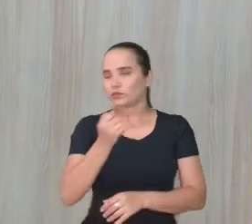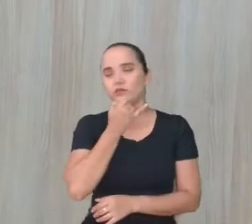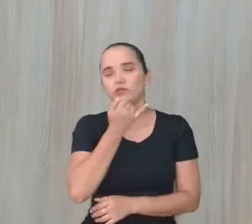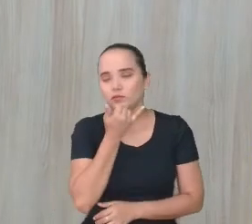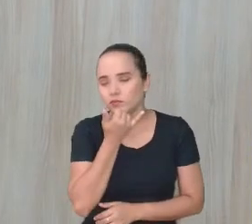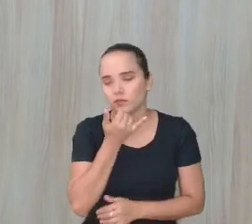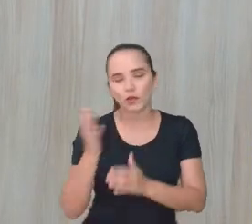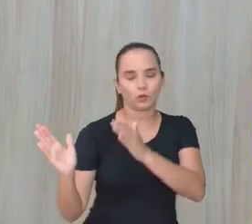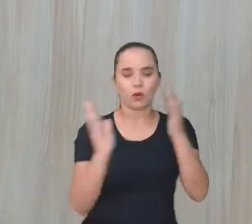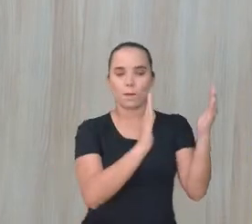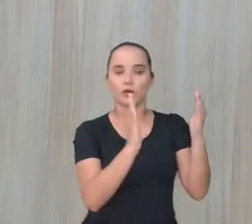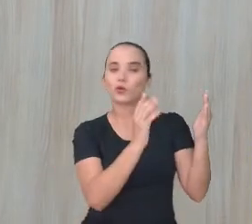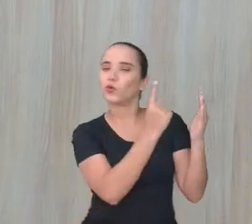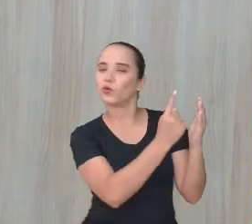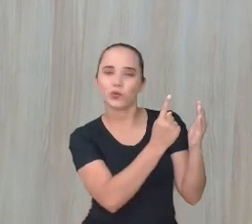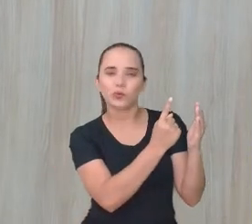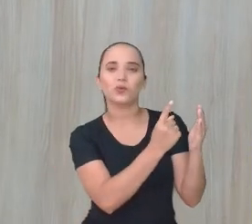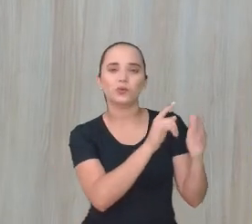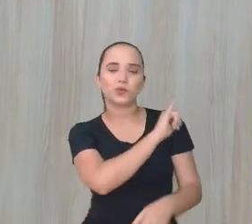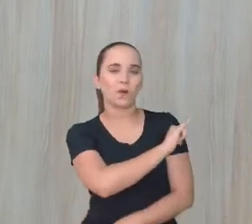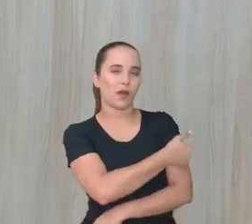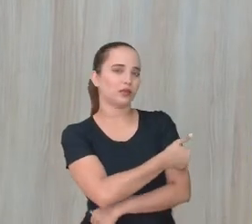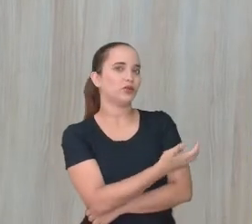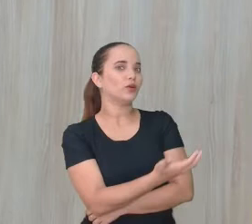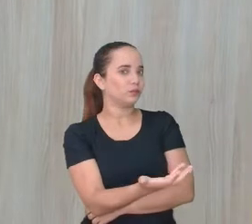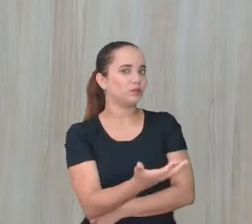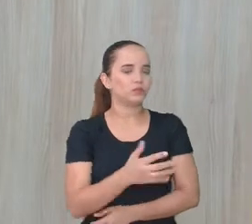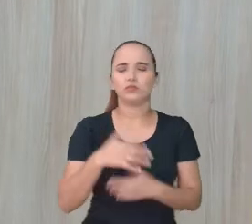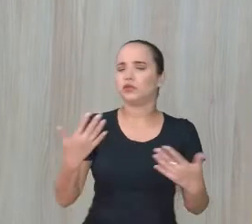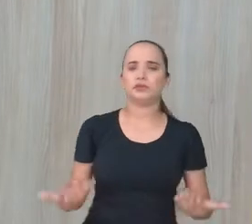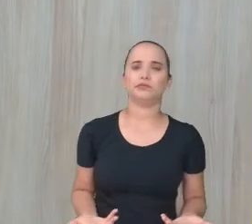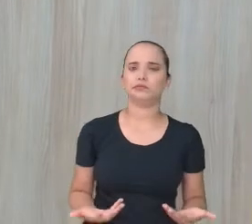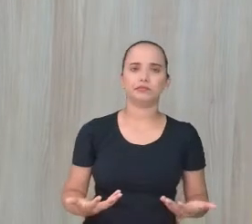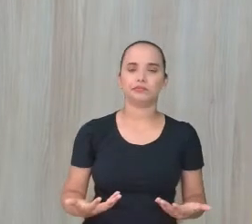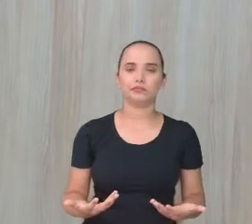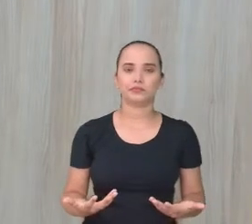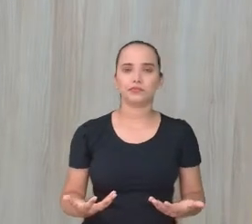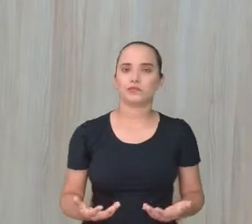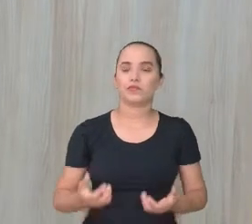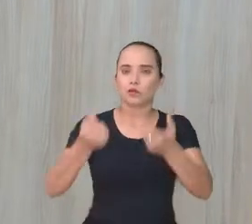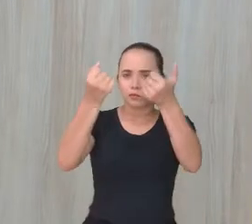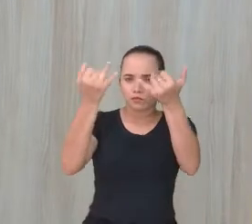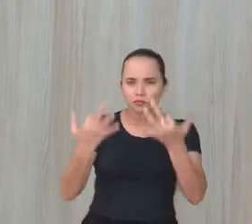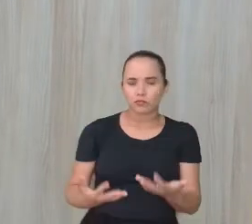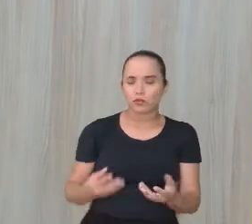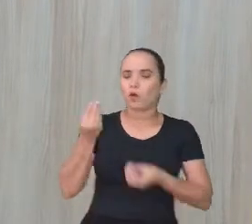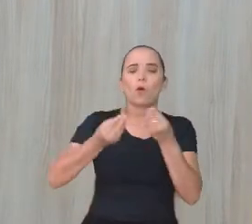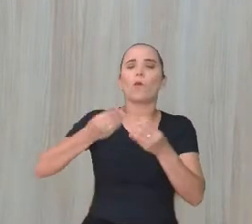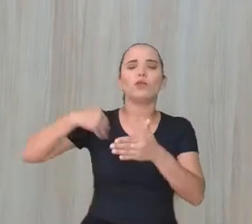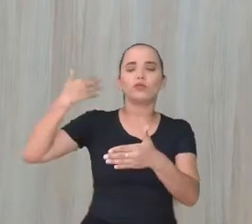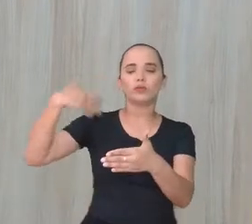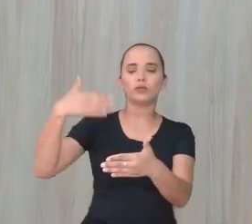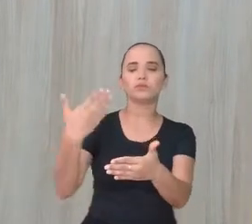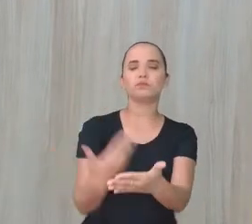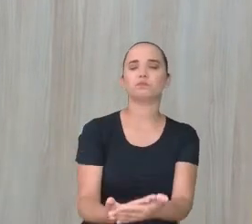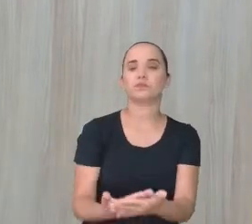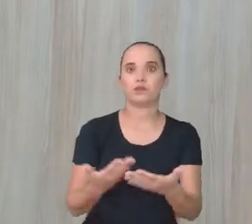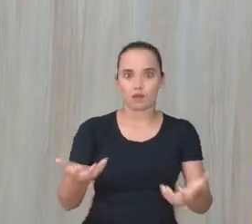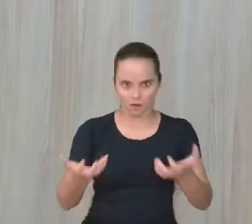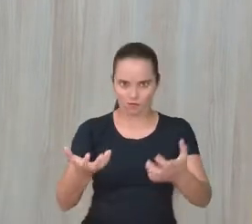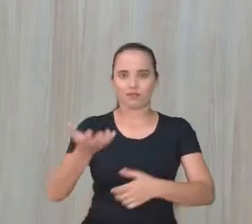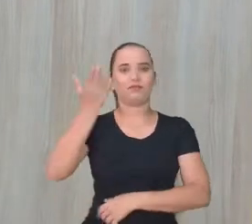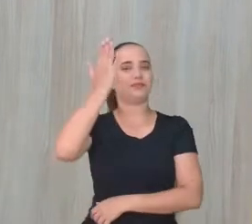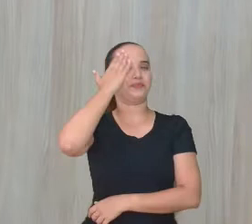desculpa. Da educação de jovens e adultos. E aí, me conta como foi esse percurso. Eu quero